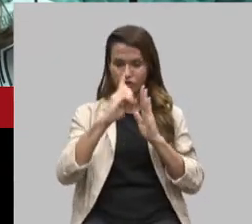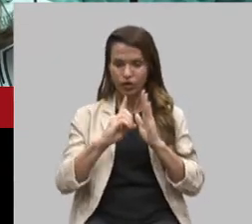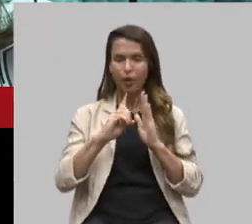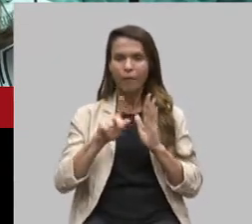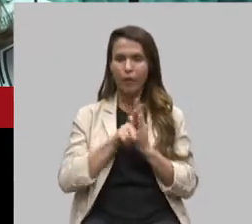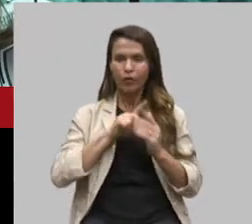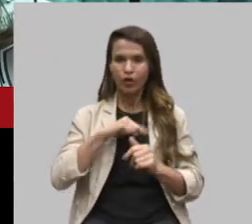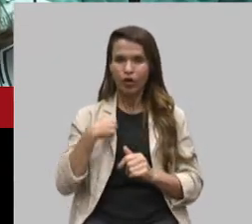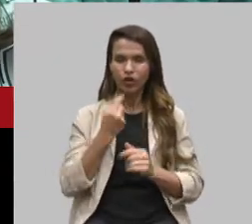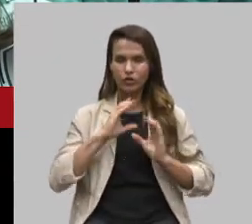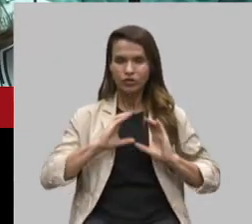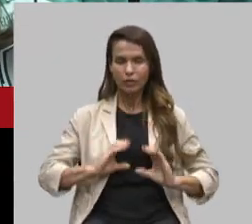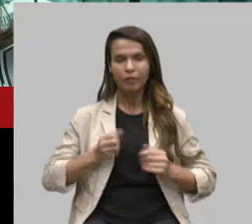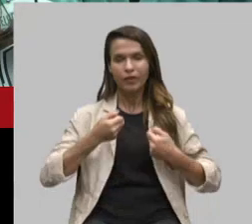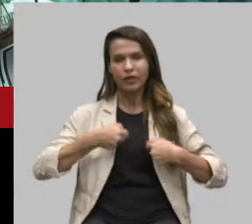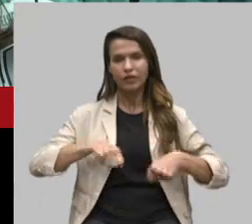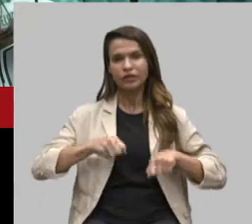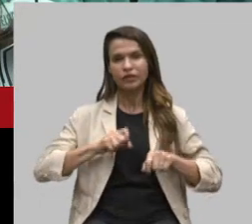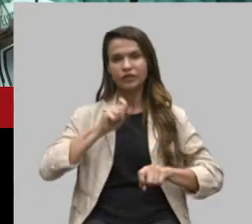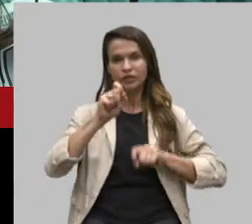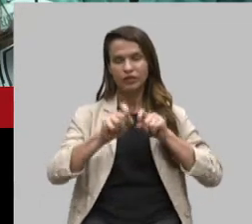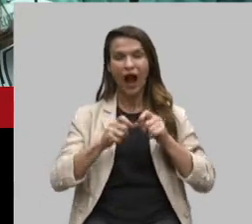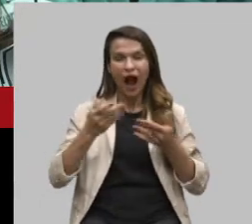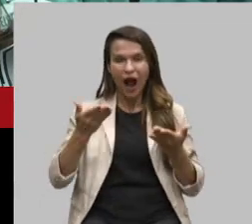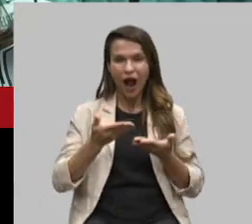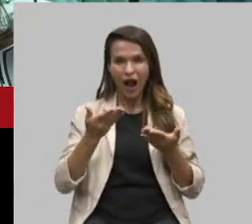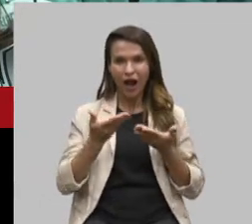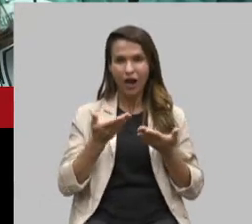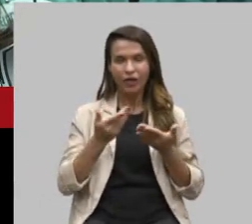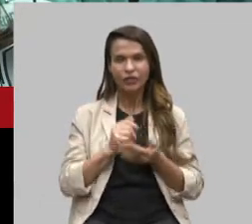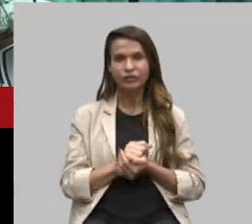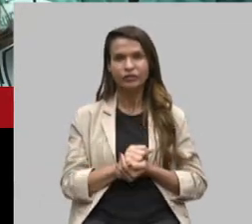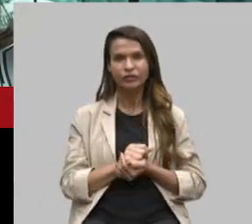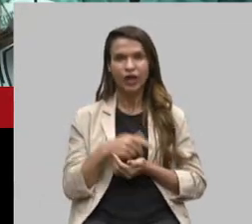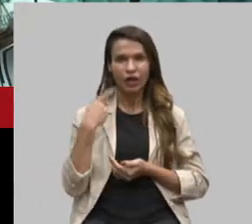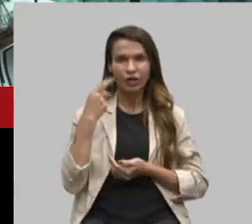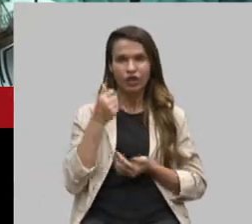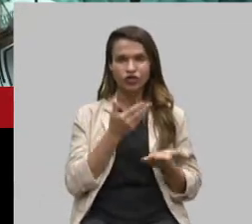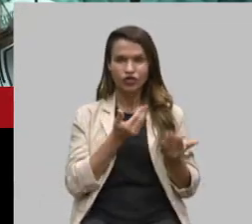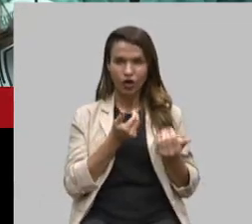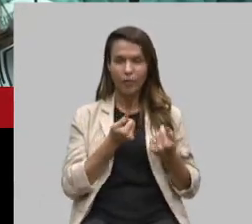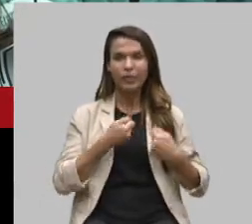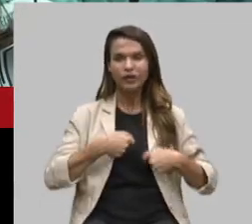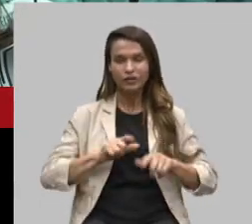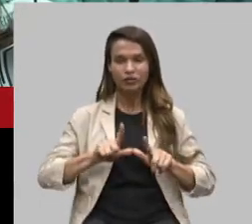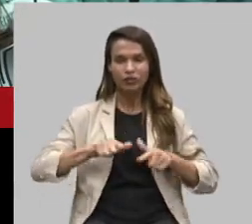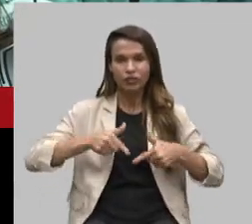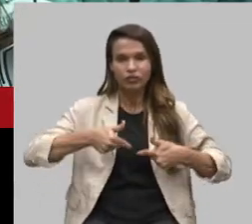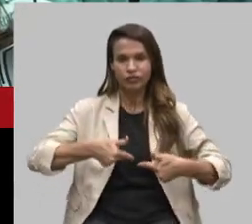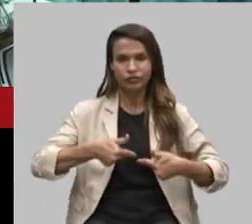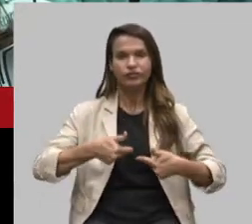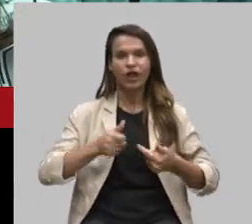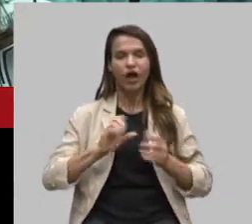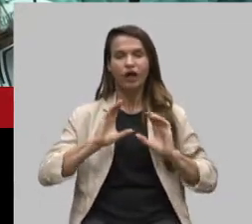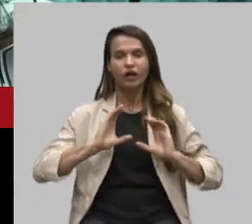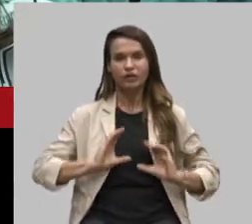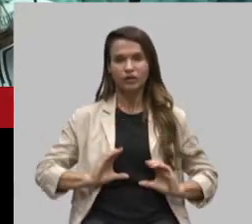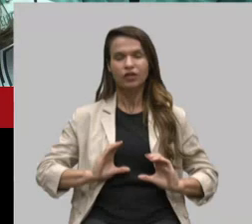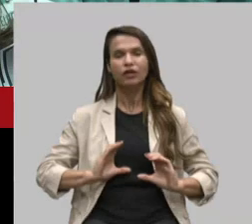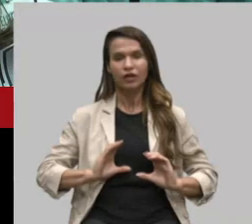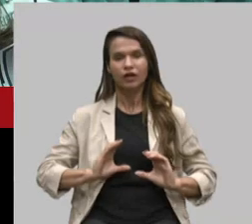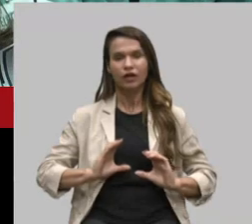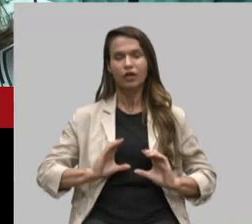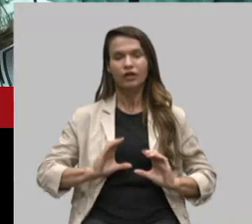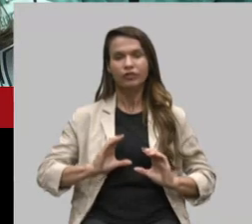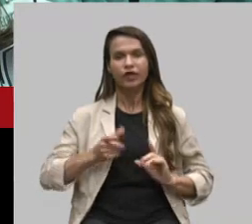cidadão que a gente precisa da Cidadania agora se é Parlamento jovem a gente é jovem a gente tem que est exercendo Exatamente isso a cidadania que é Eleita pela Carta